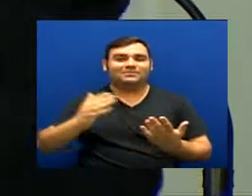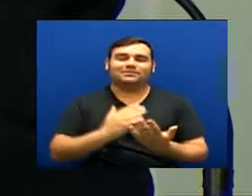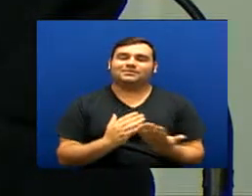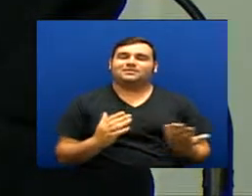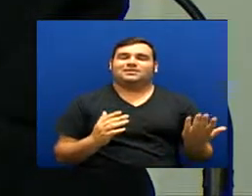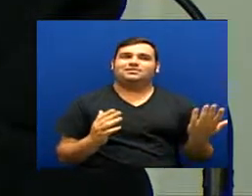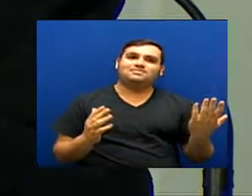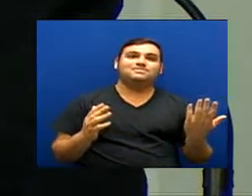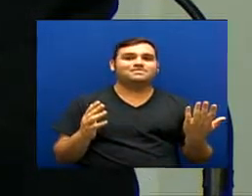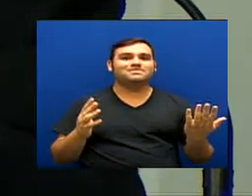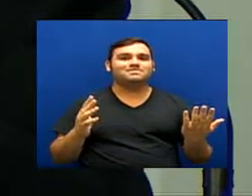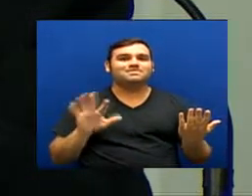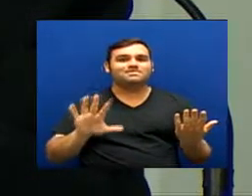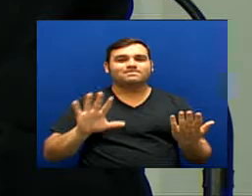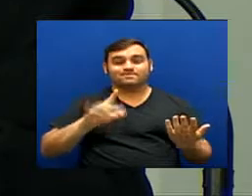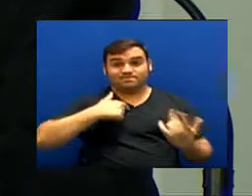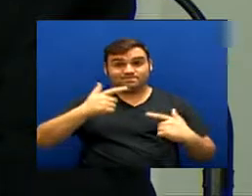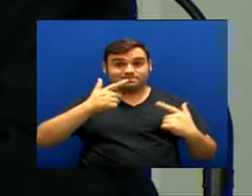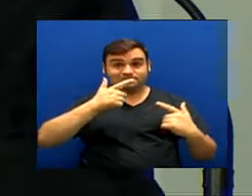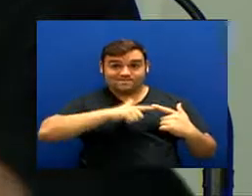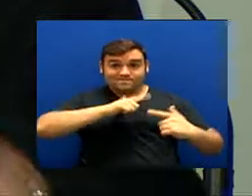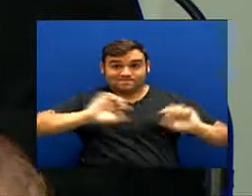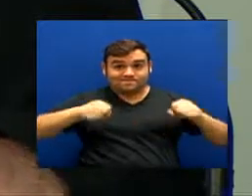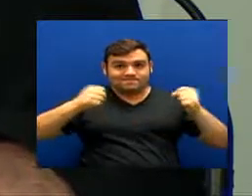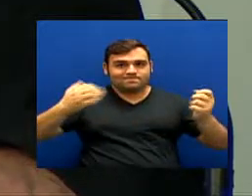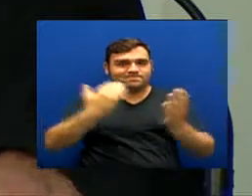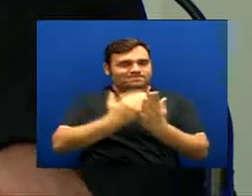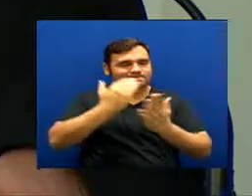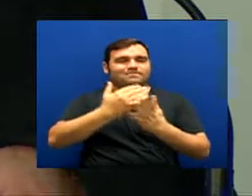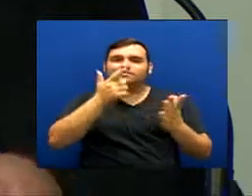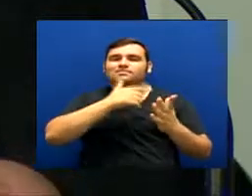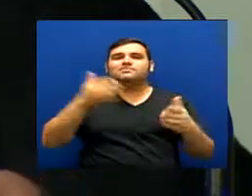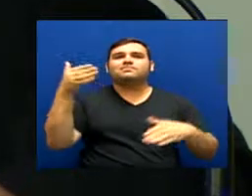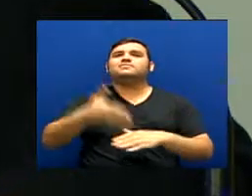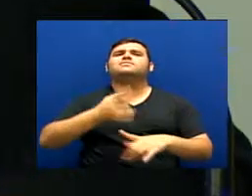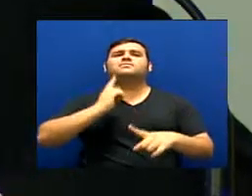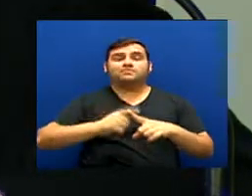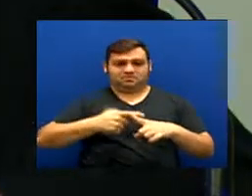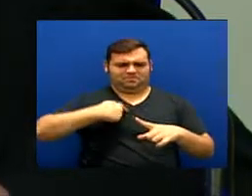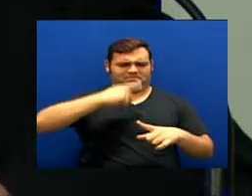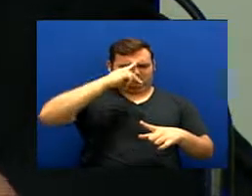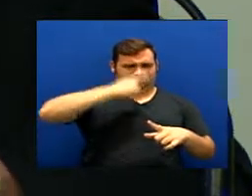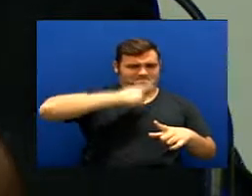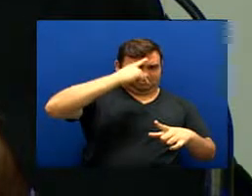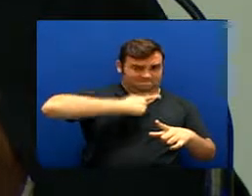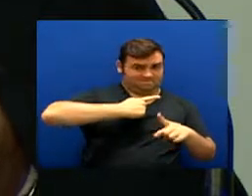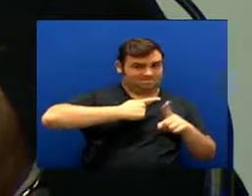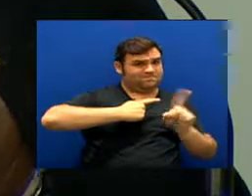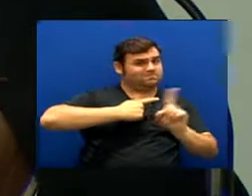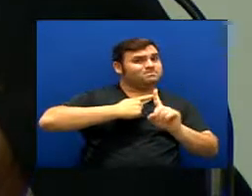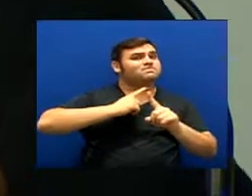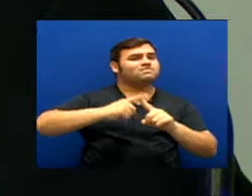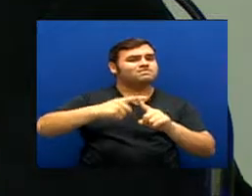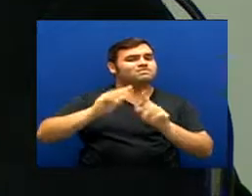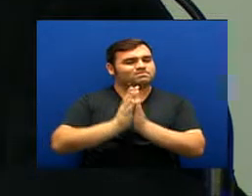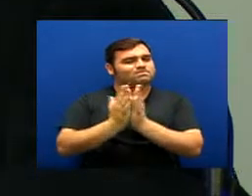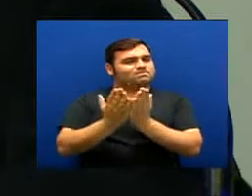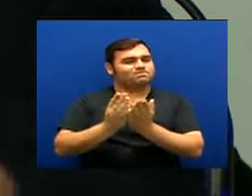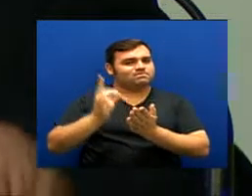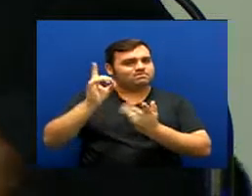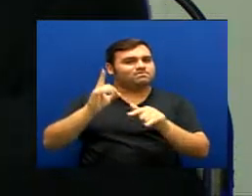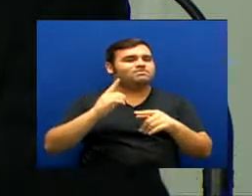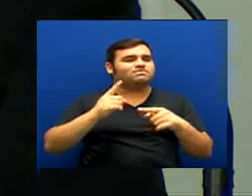deixar meu abraço fraterno a este irmão também, pastor Luiz Santo, que hoje preside esta